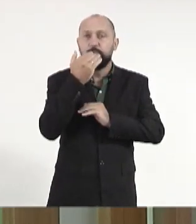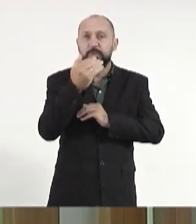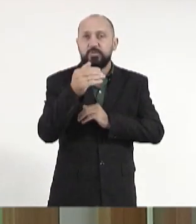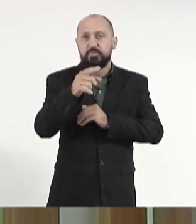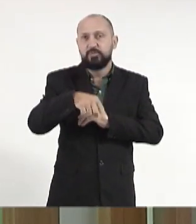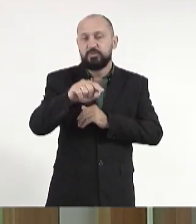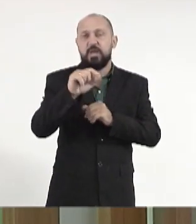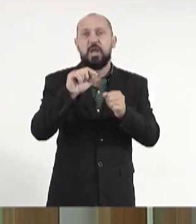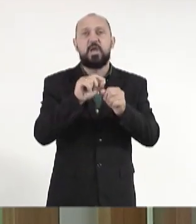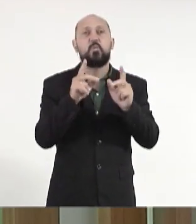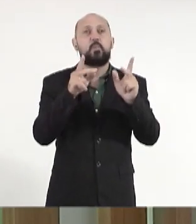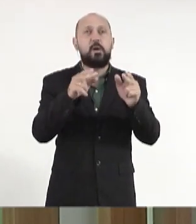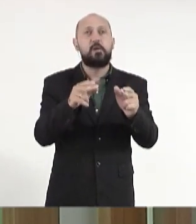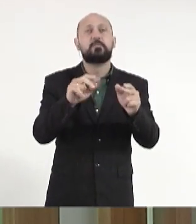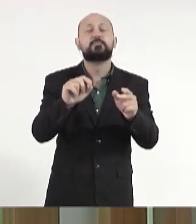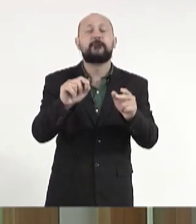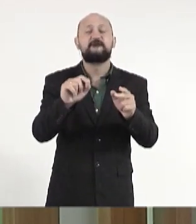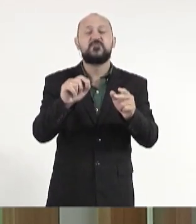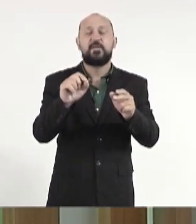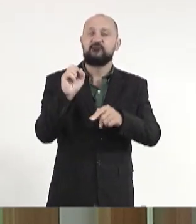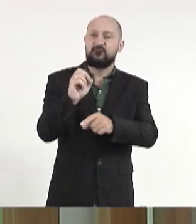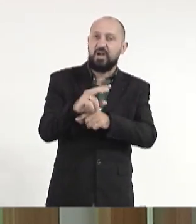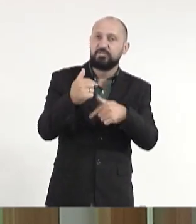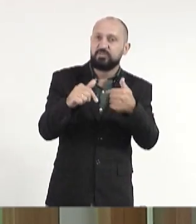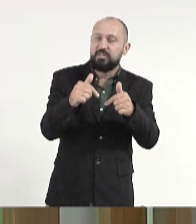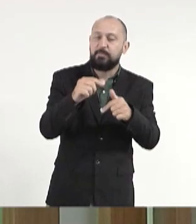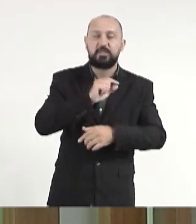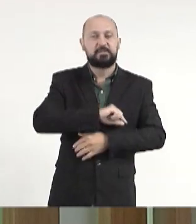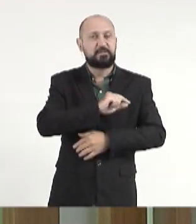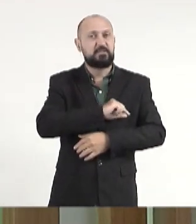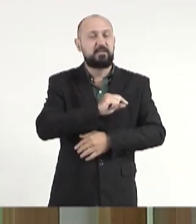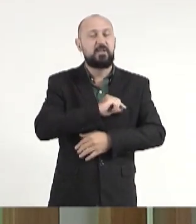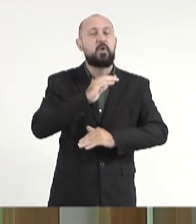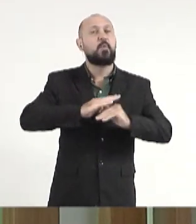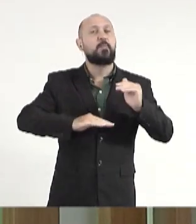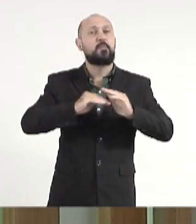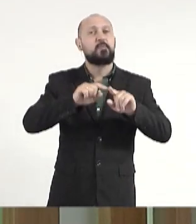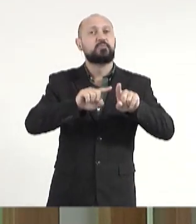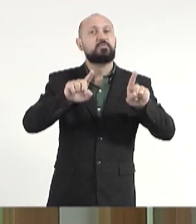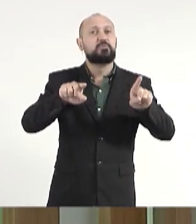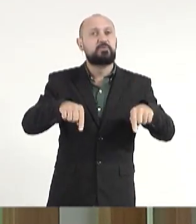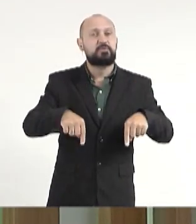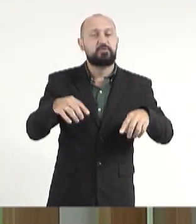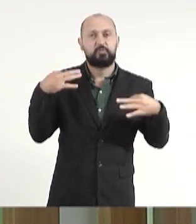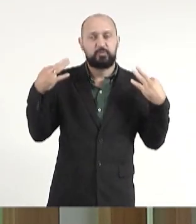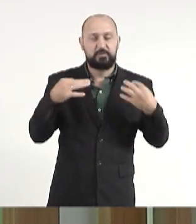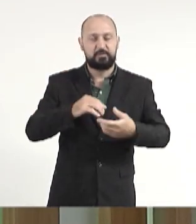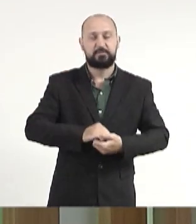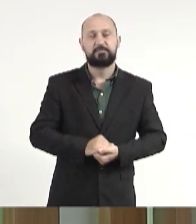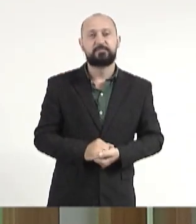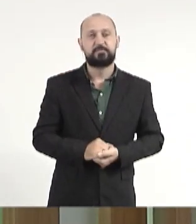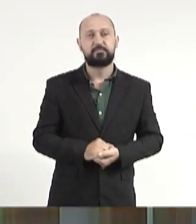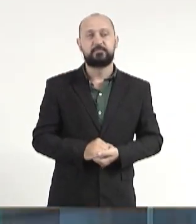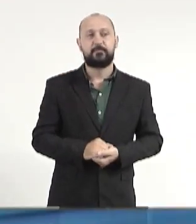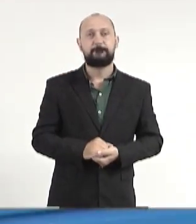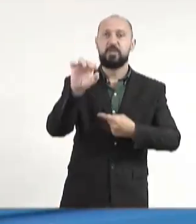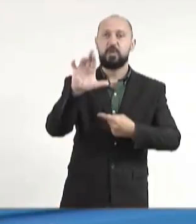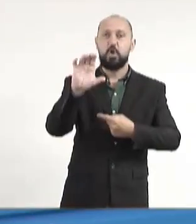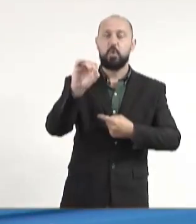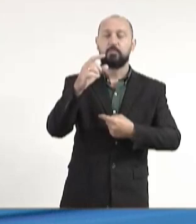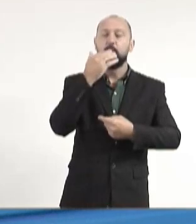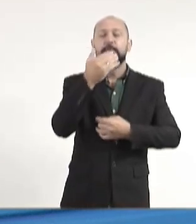municípios. Pelo texto da Carta Magna, os estados é o ente que tem a menor capacidade de legislar sobre alguns assuntos. A maior parte